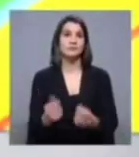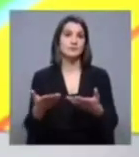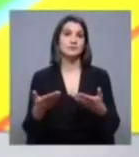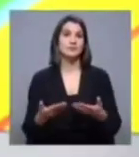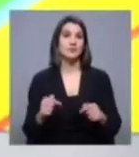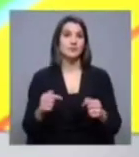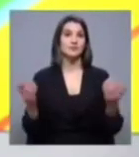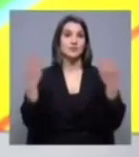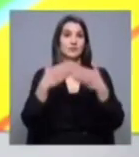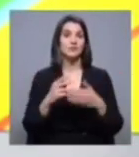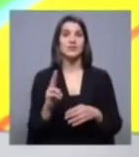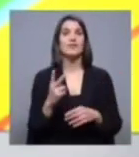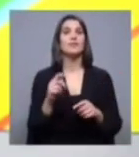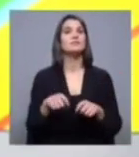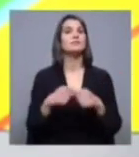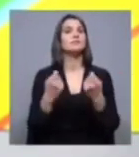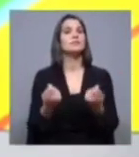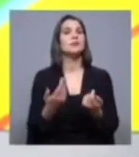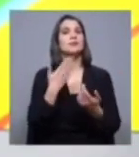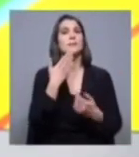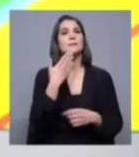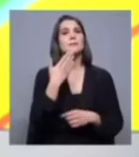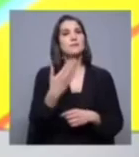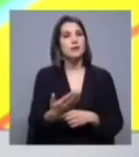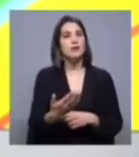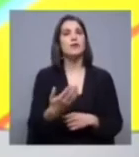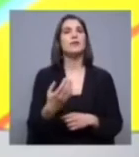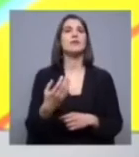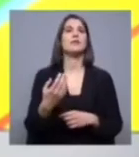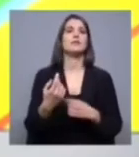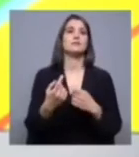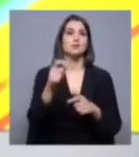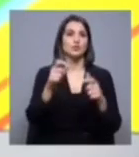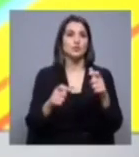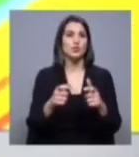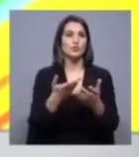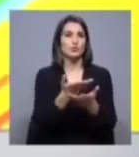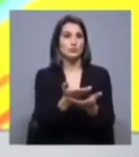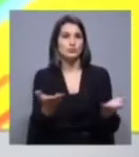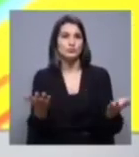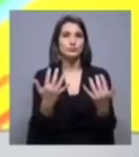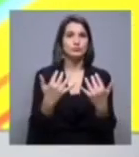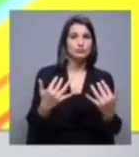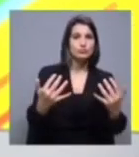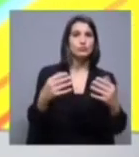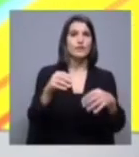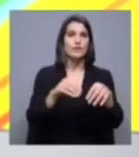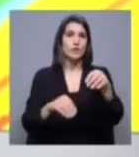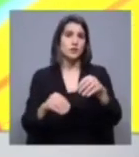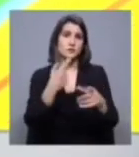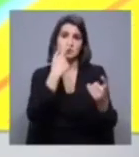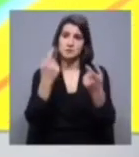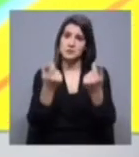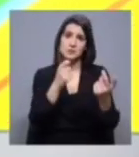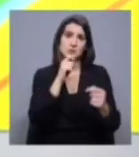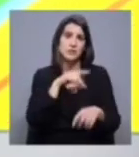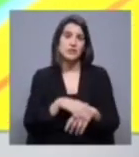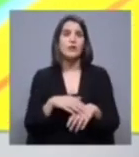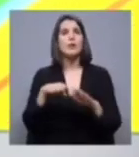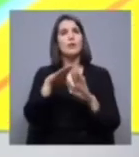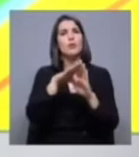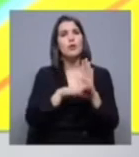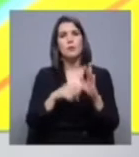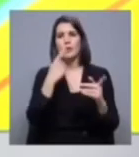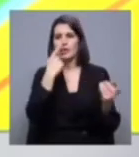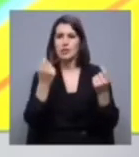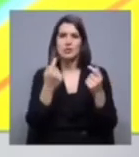Bem-vindos esta noite. Dois partidos que apelam a uma fatia de eleitorado que pode ser comum, têm pontos próximos nos respectivos programas no que